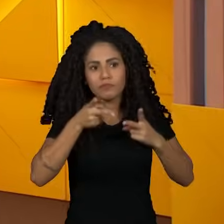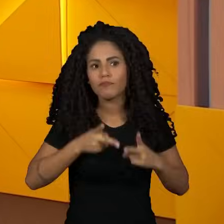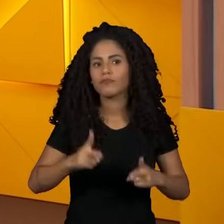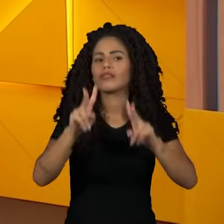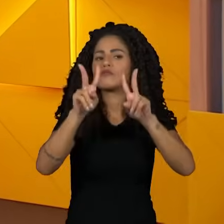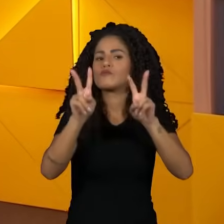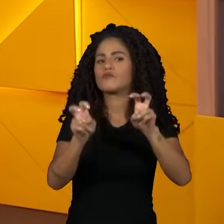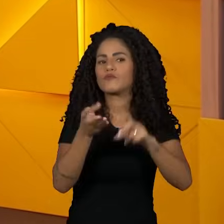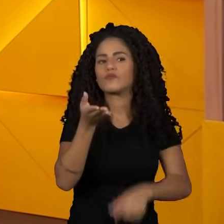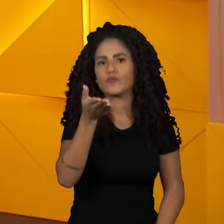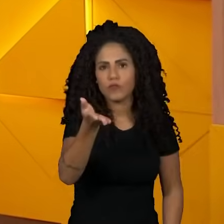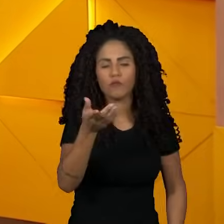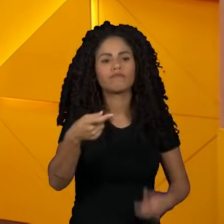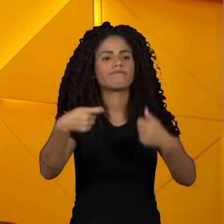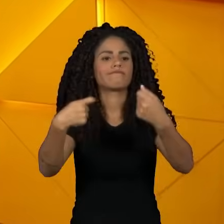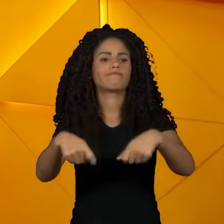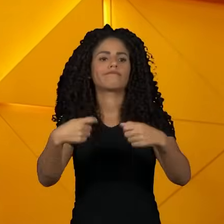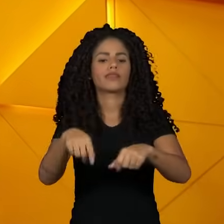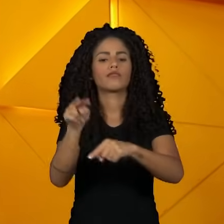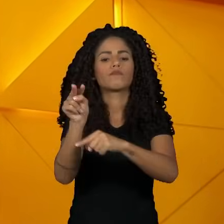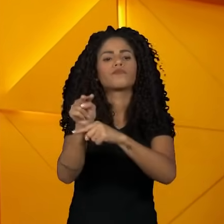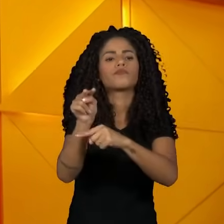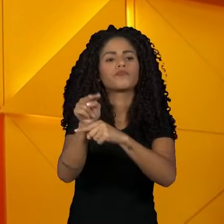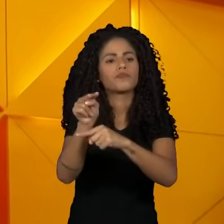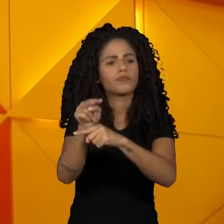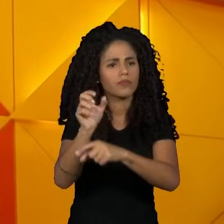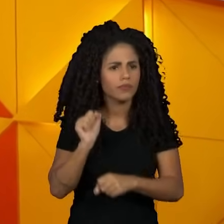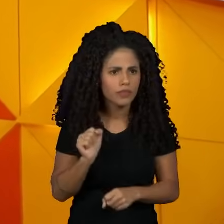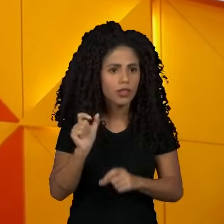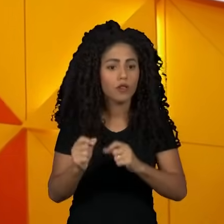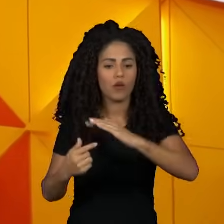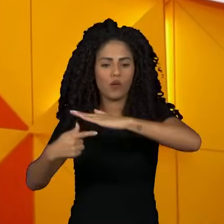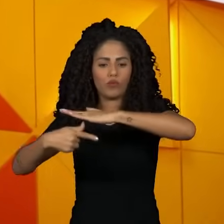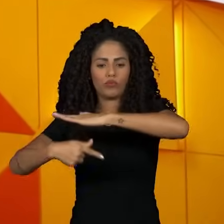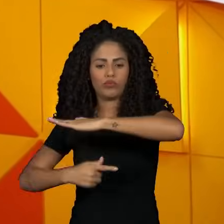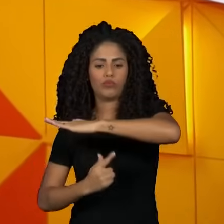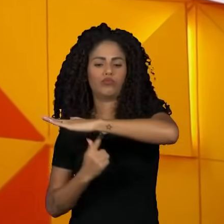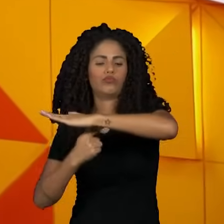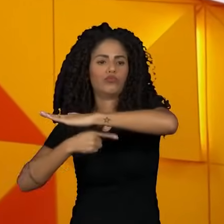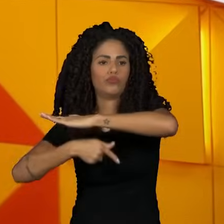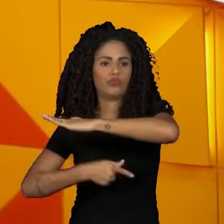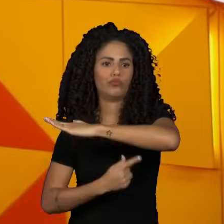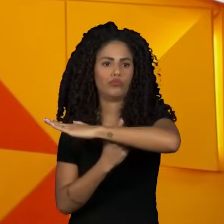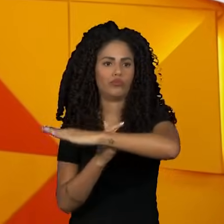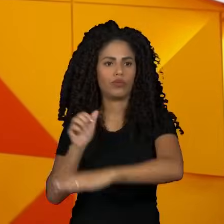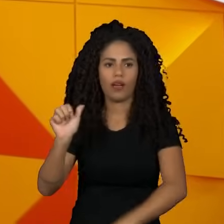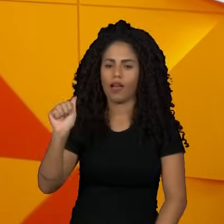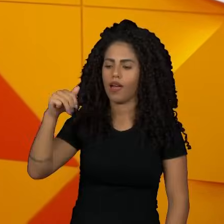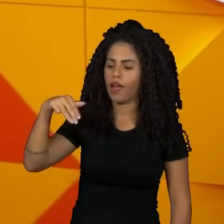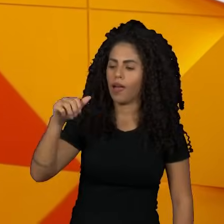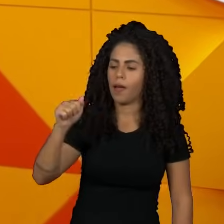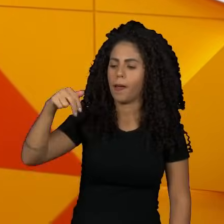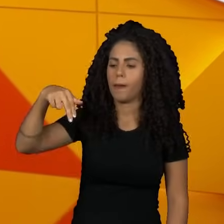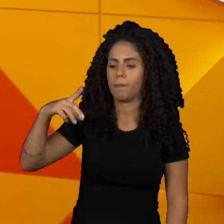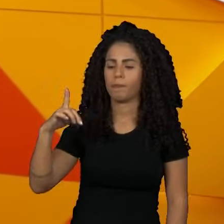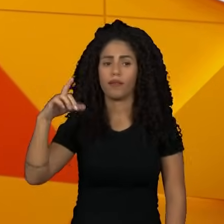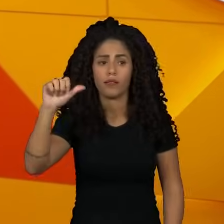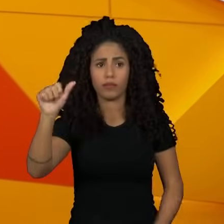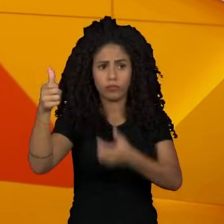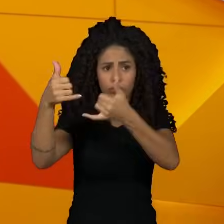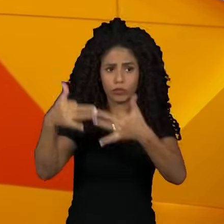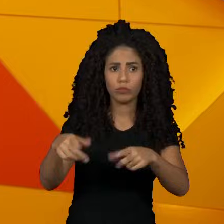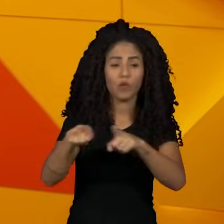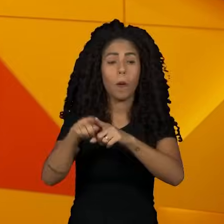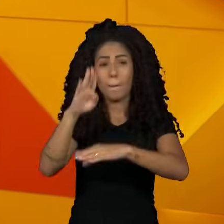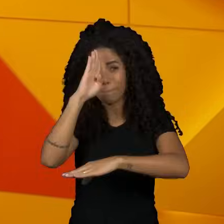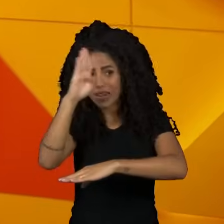um pouco mais sobre a necessidade de preservação dos golfinhos. A Amanda, durante a reportagem, ela falou que os principais